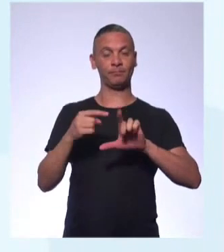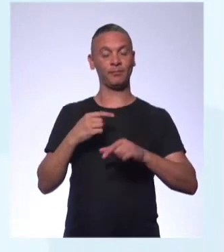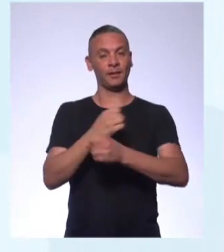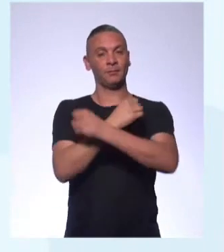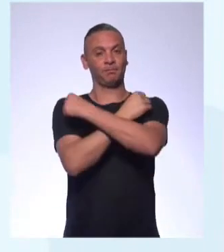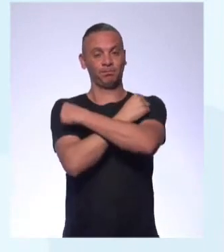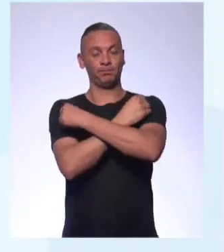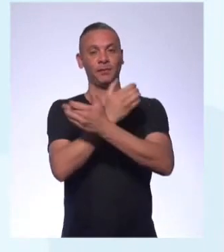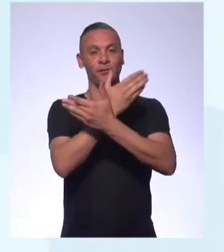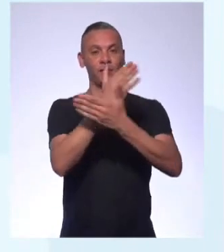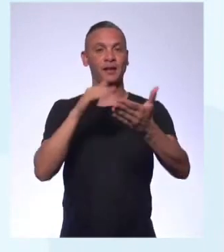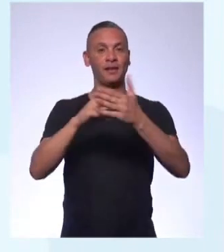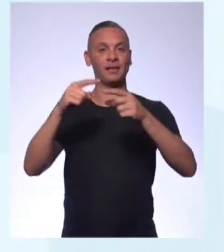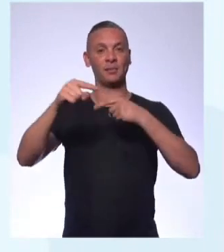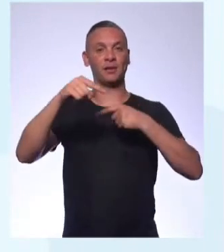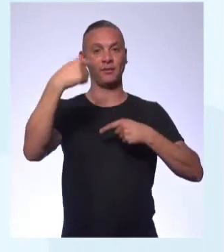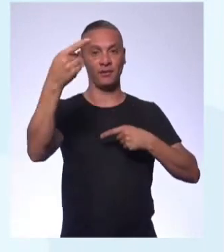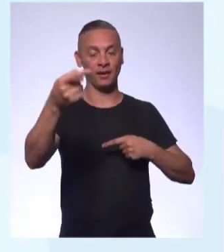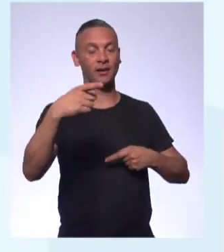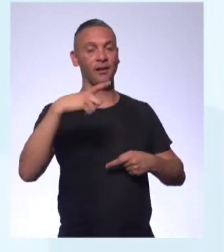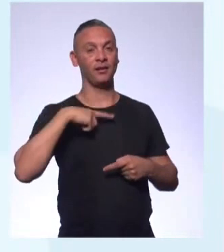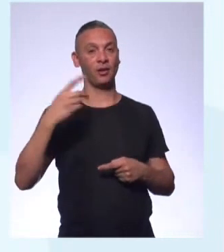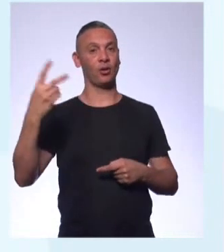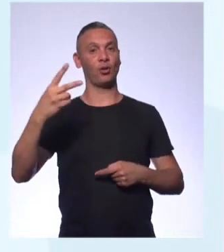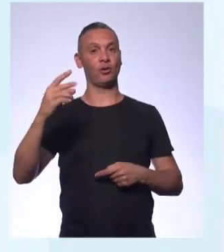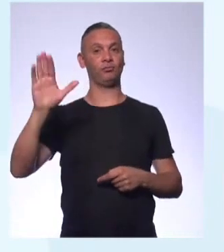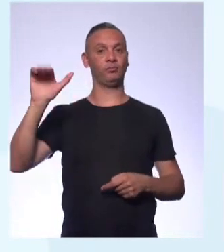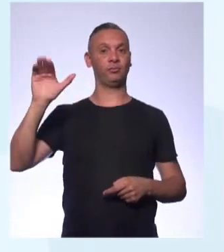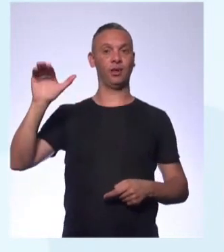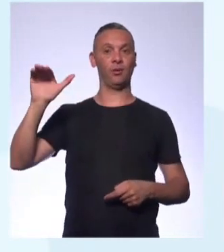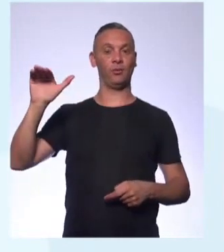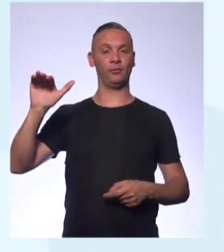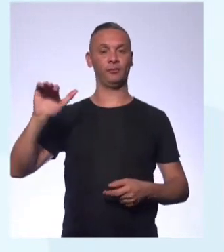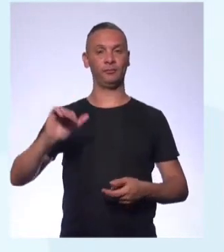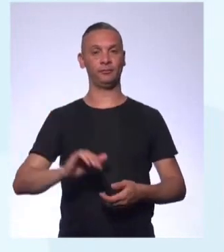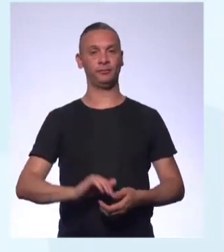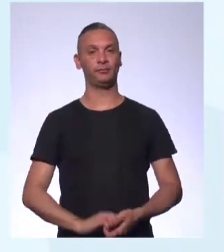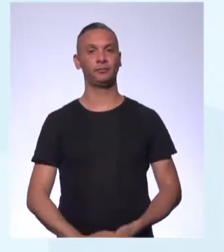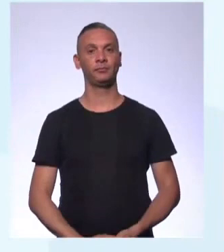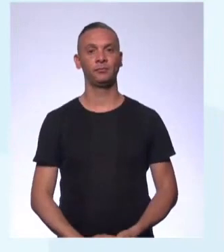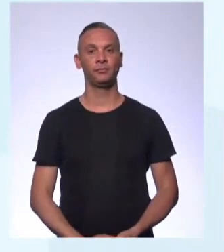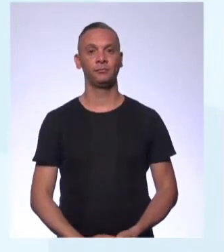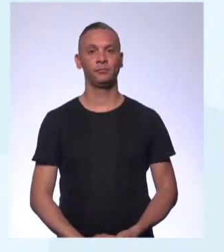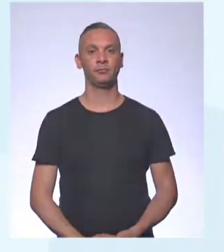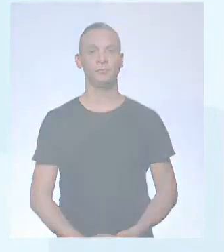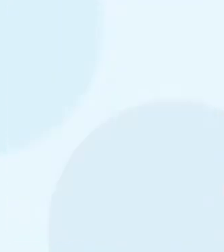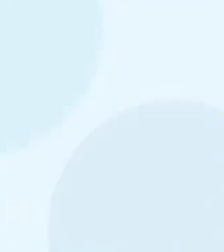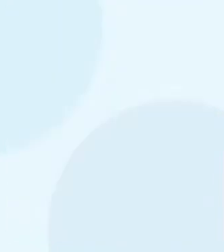abraço. Até a próxima semana com a sequência 2. Tchau, tchau. Valeu. Tchau, tchau, gente.